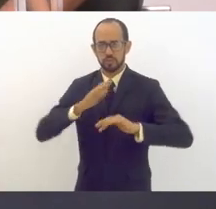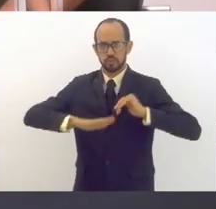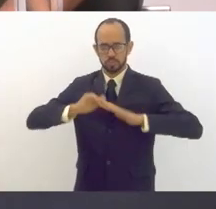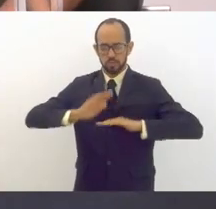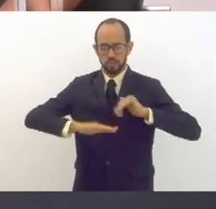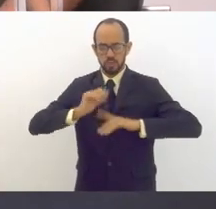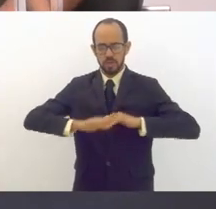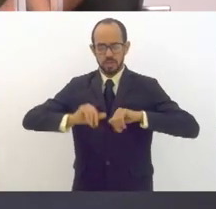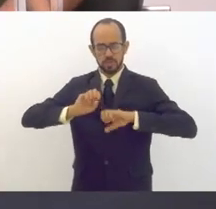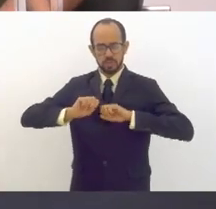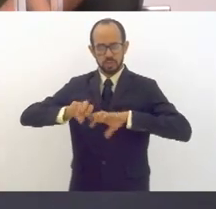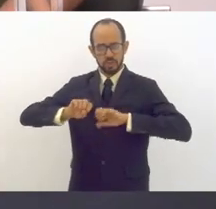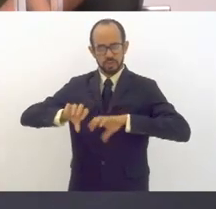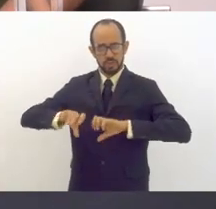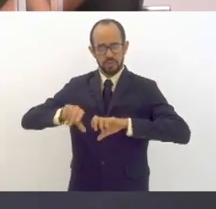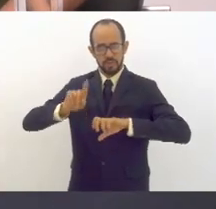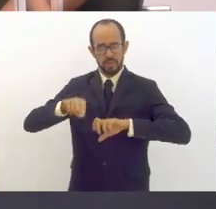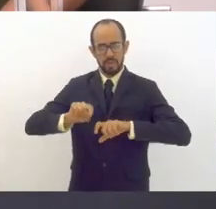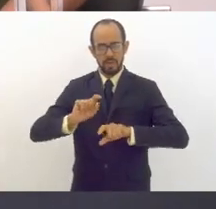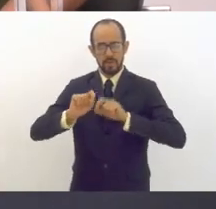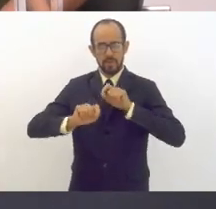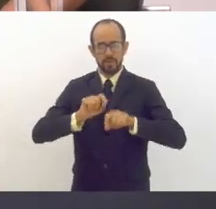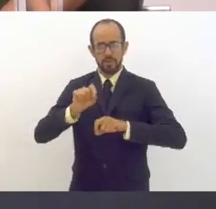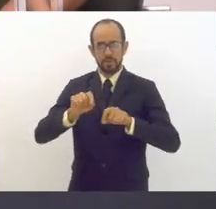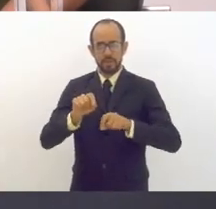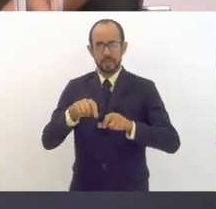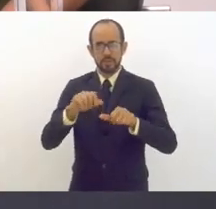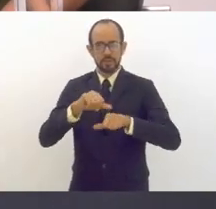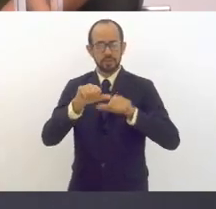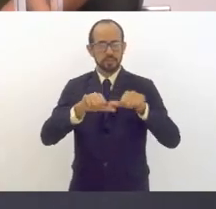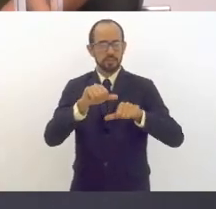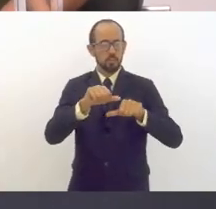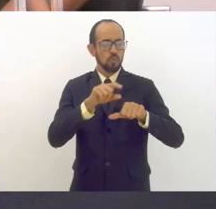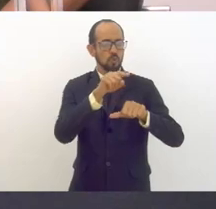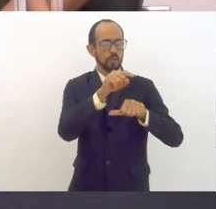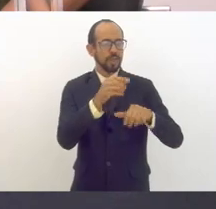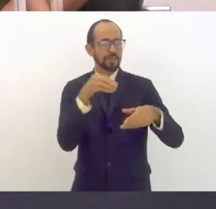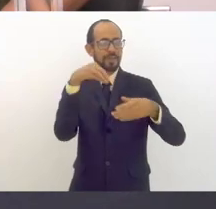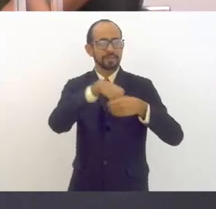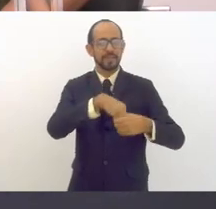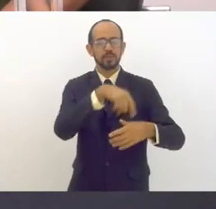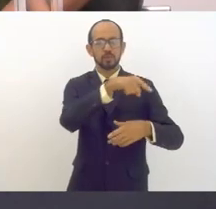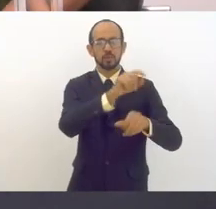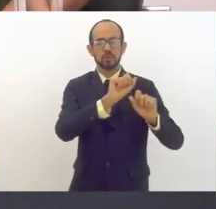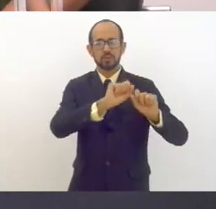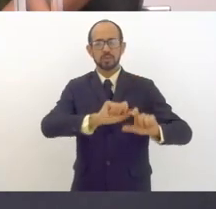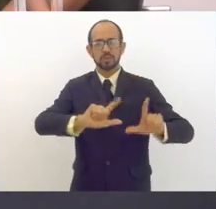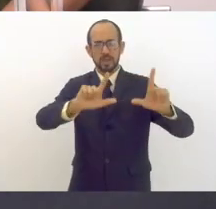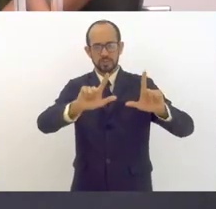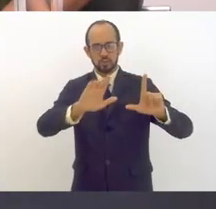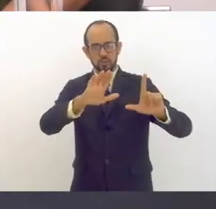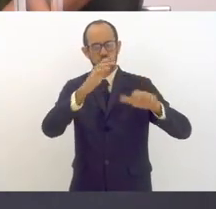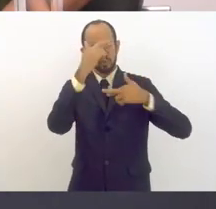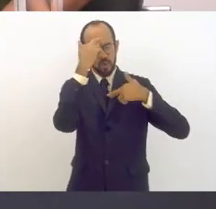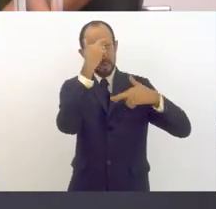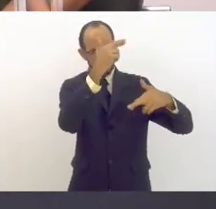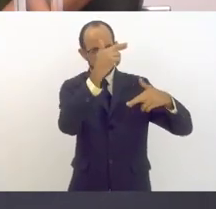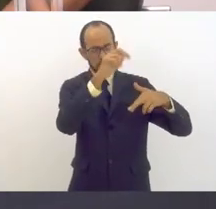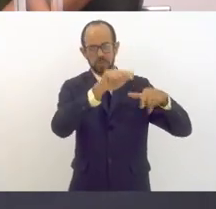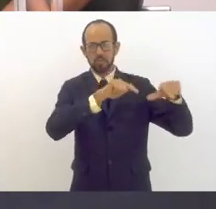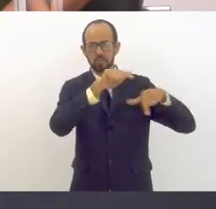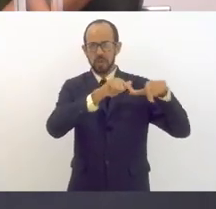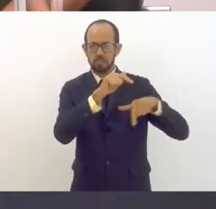têm é de se mudar para os slides da Secretaria de Educação. Porque, com todo respeito ao trabalho que as